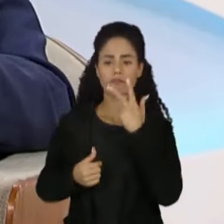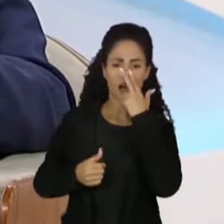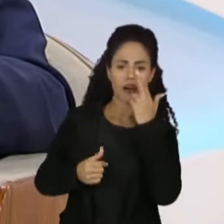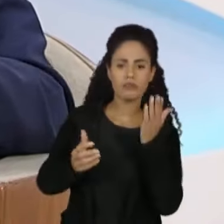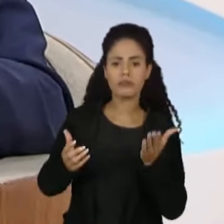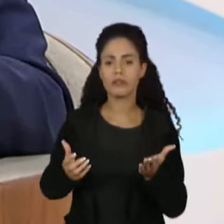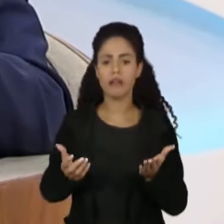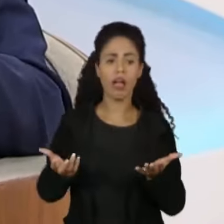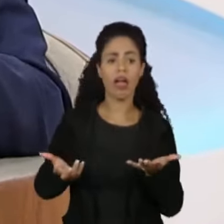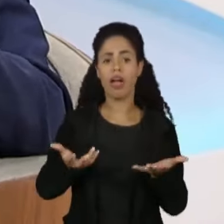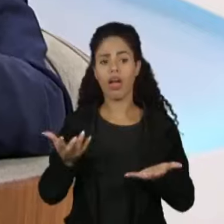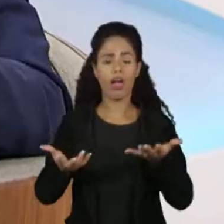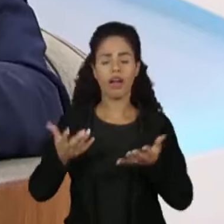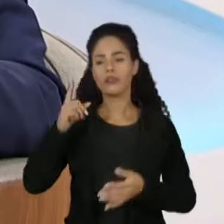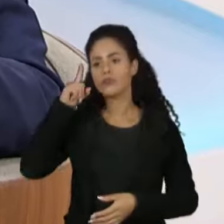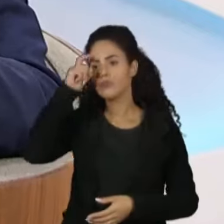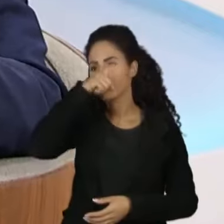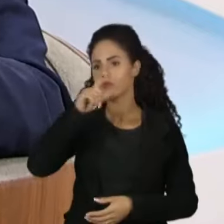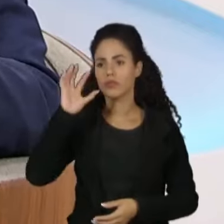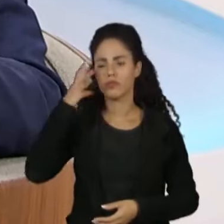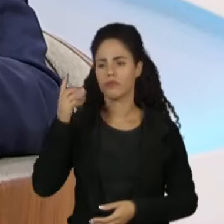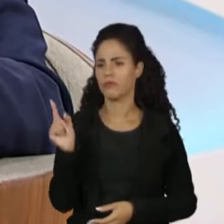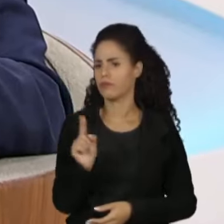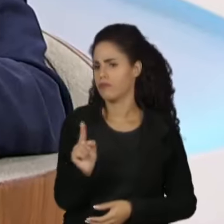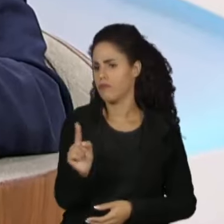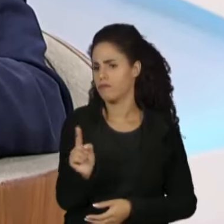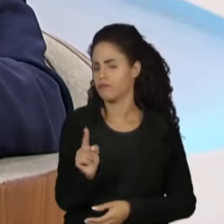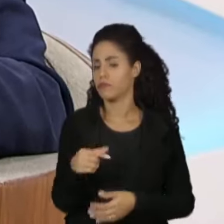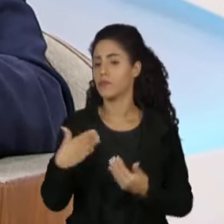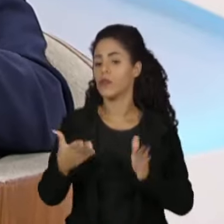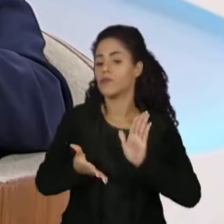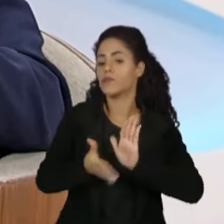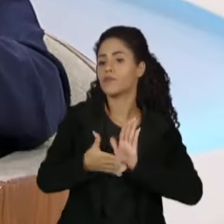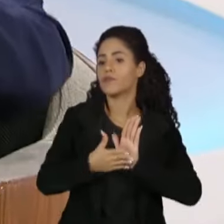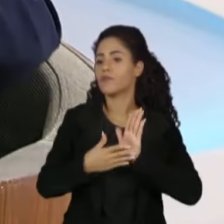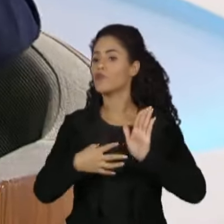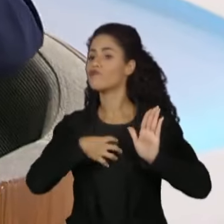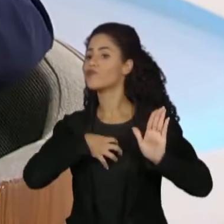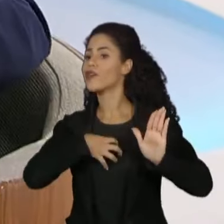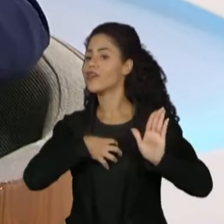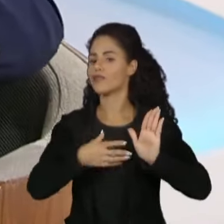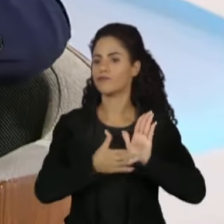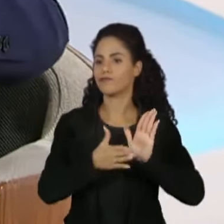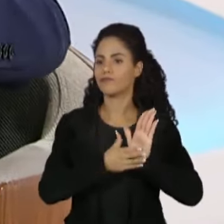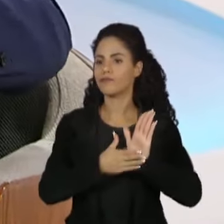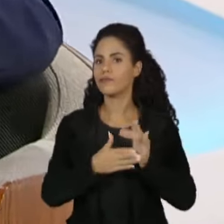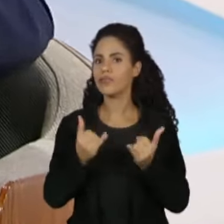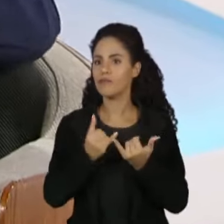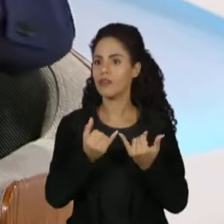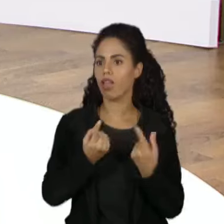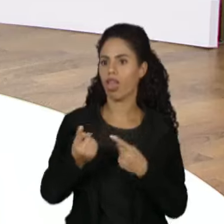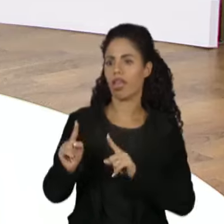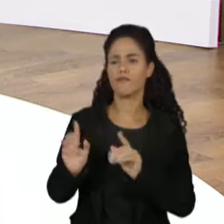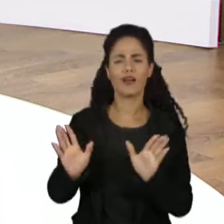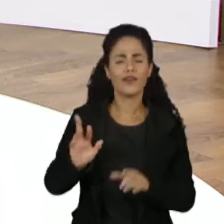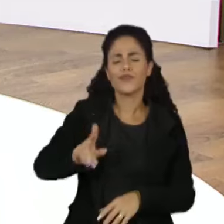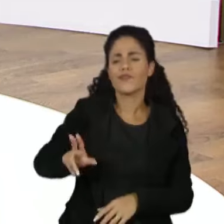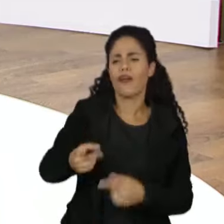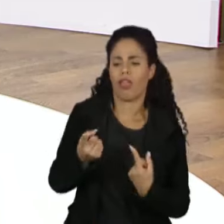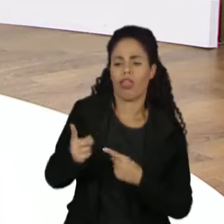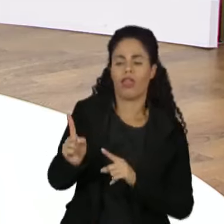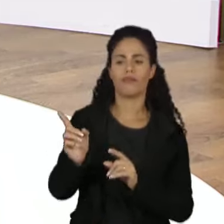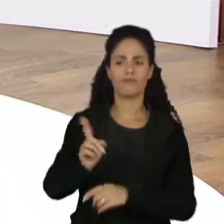seja dramático, embora no contexto em que foi proposto, parecia um pouco retaliação ao Supremo, que, de certa